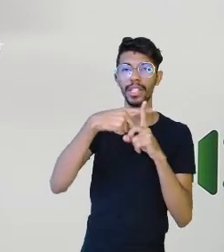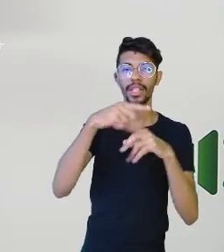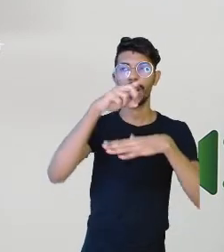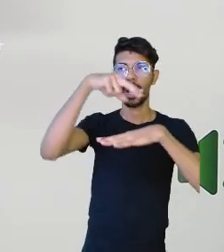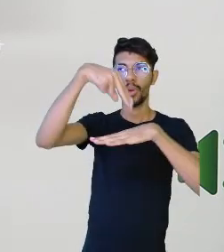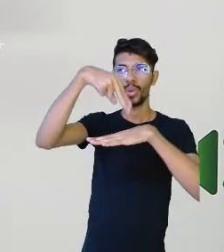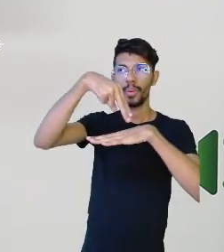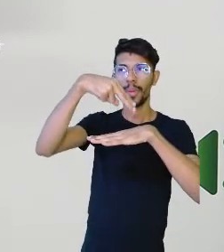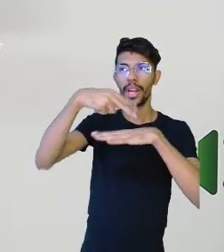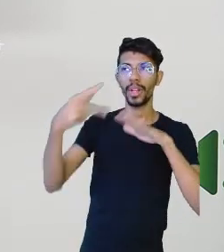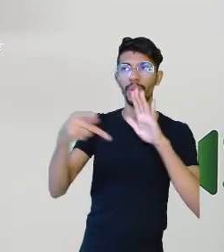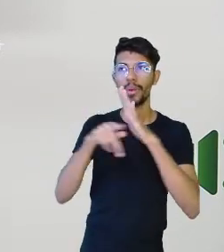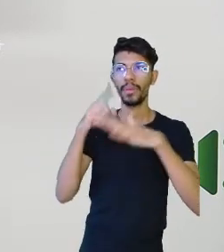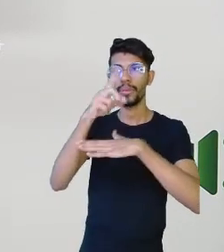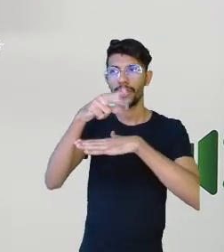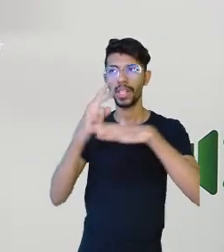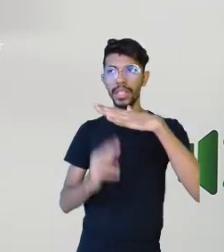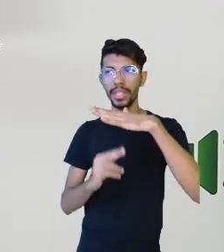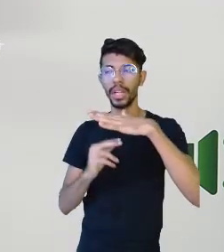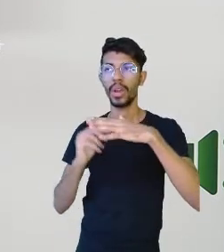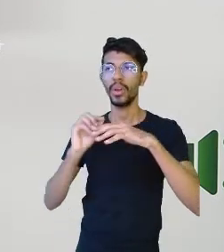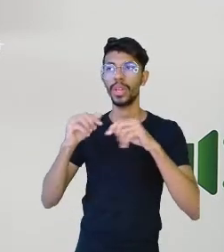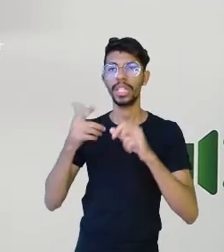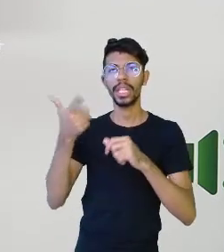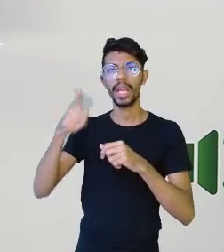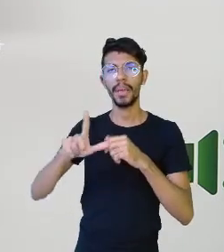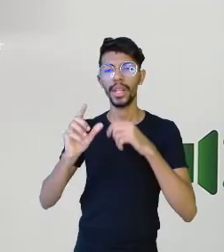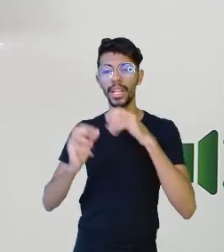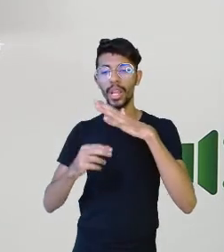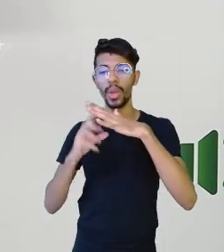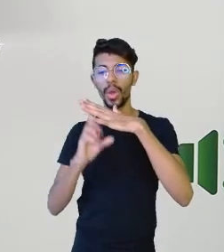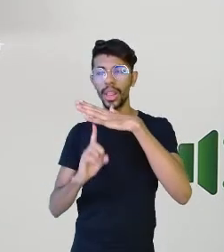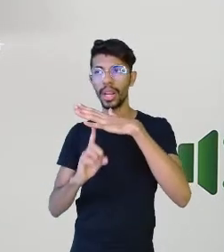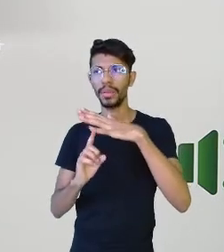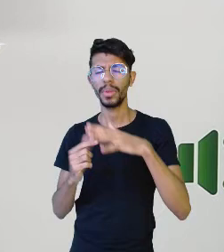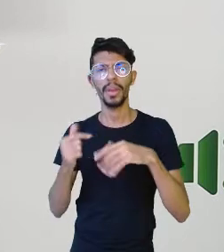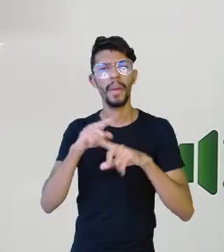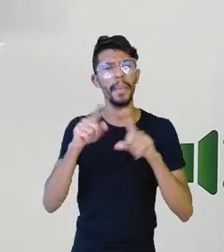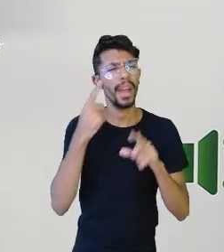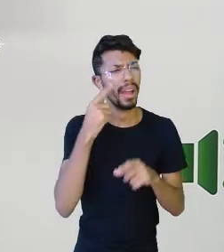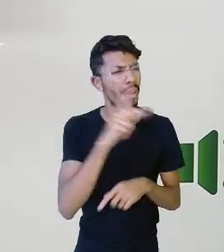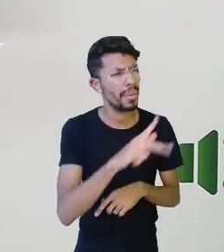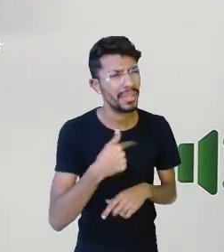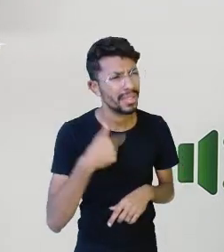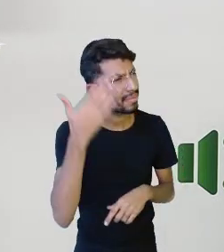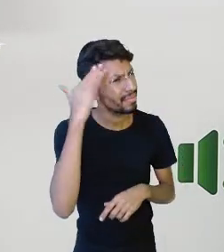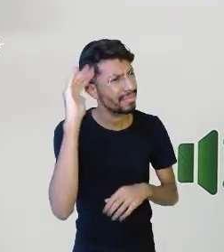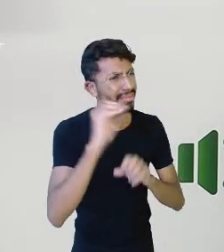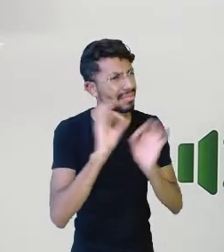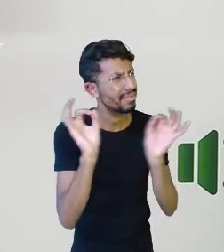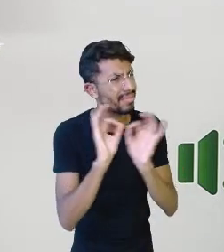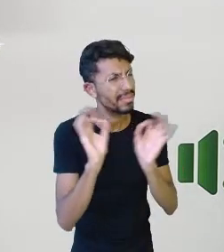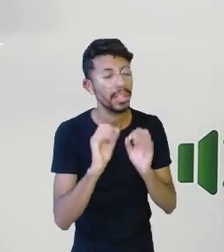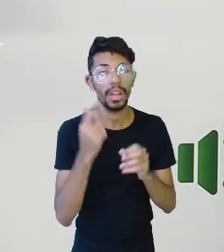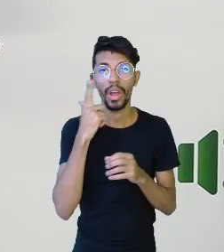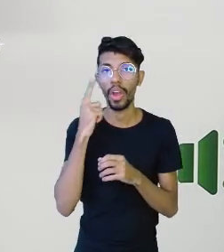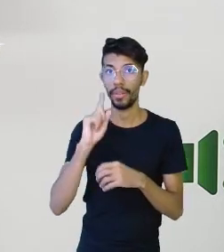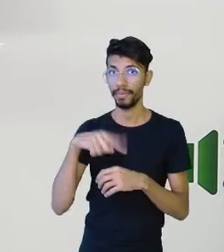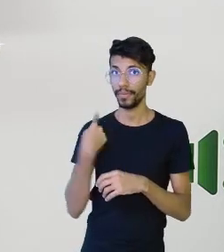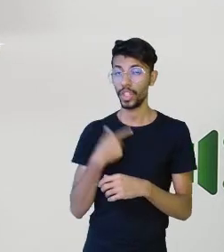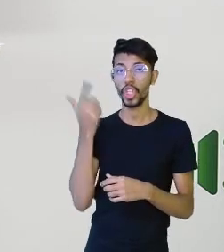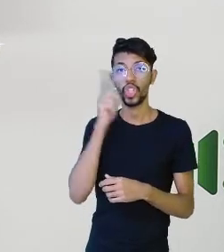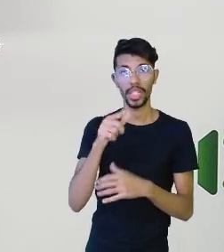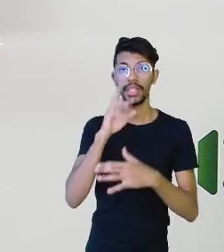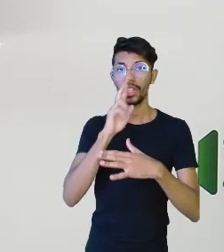e repetir o numerador. Professora, eu não entendi nada. Para a gente conseguir fazer uma adição